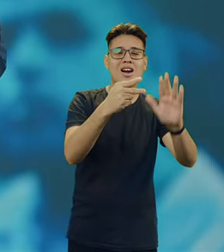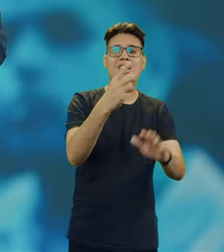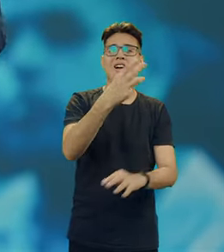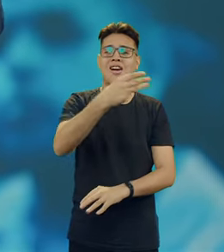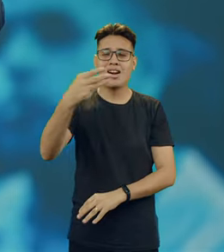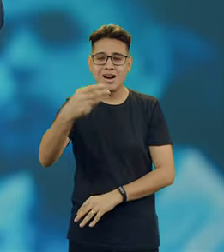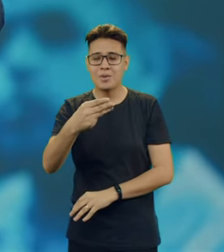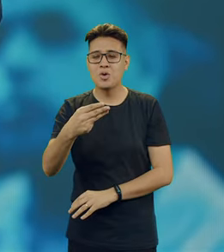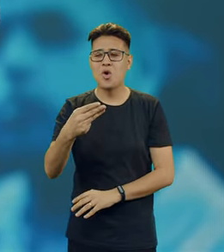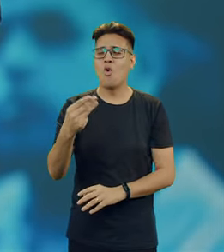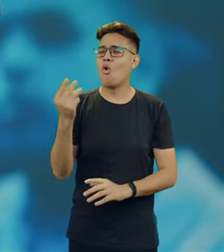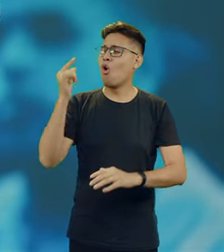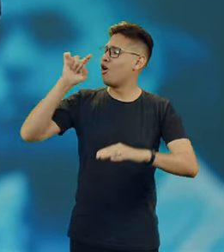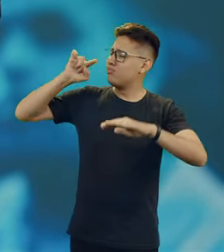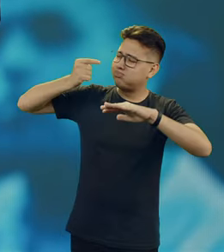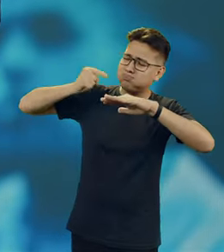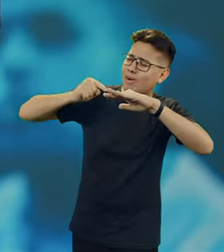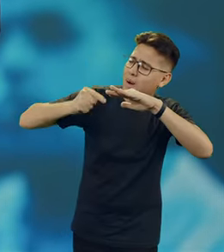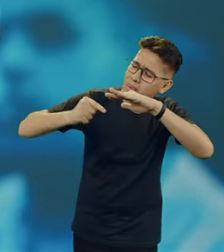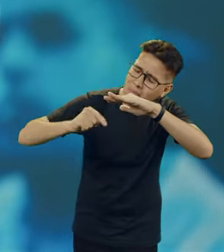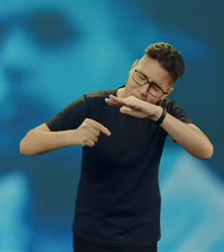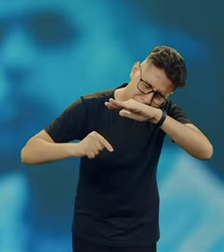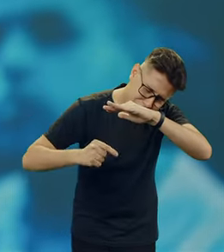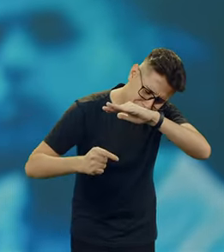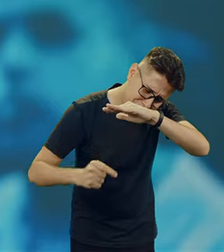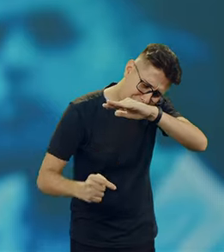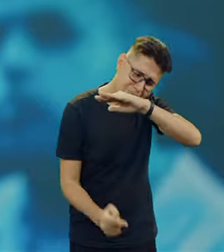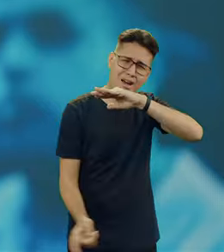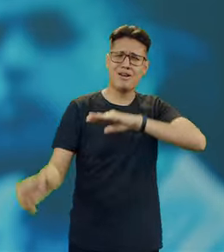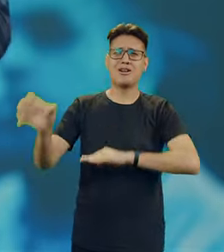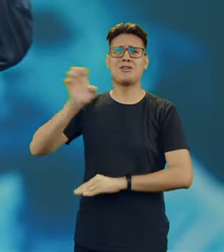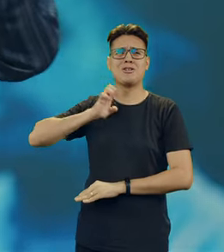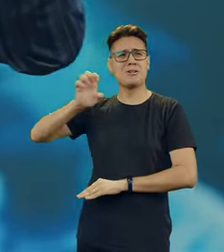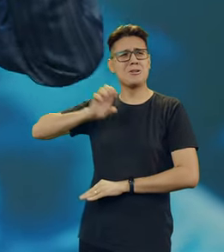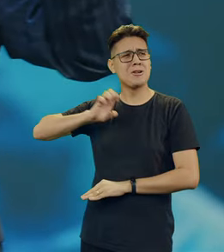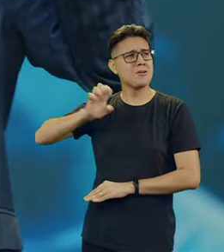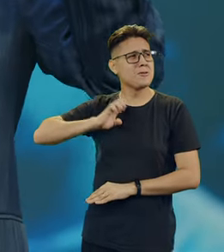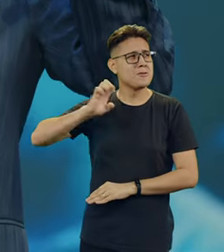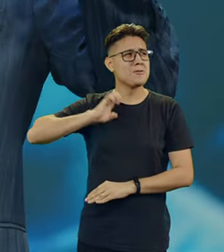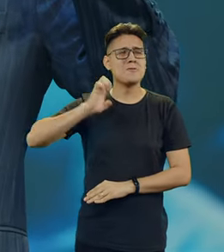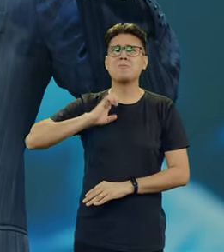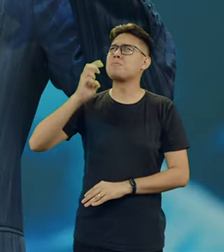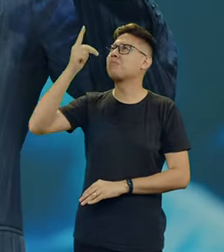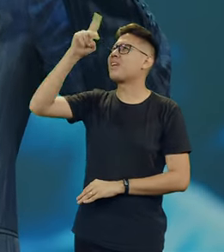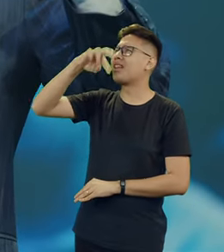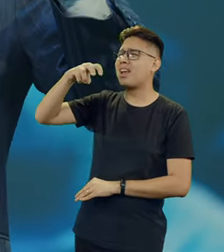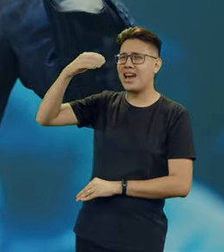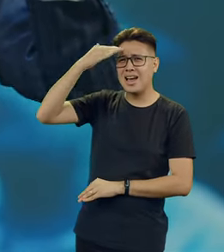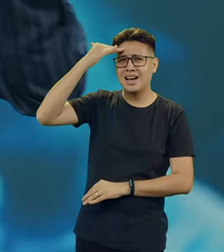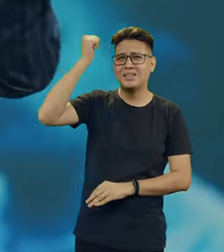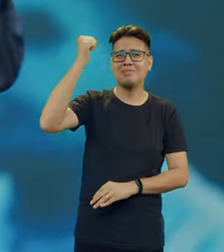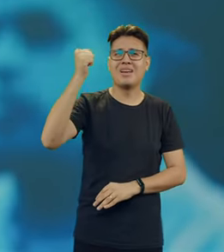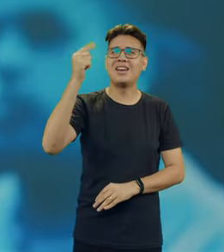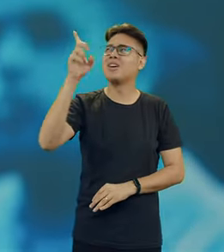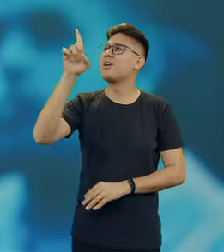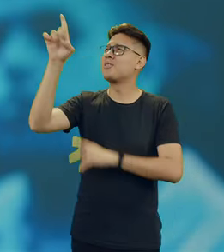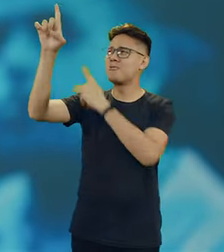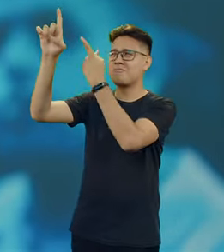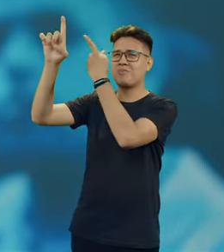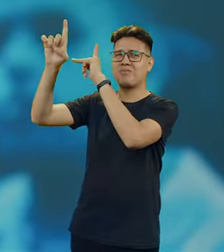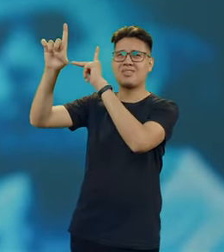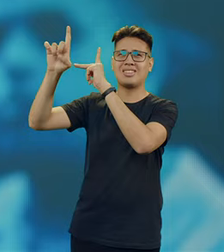ó profundidade das riquezas, tanto da sabedoria como da ciência de Deus, quão